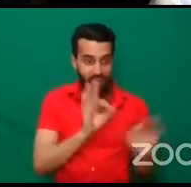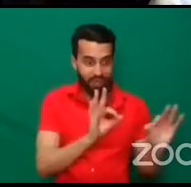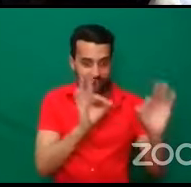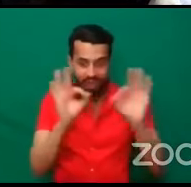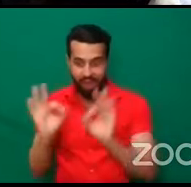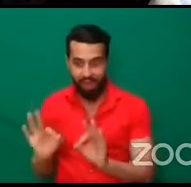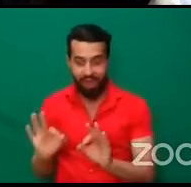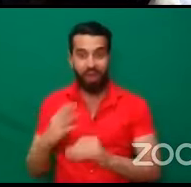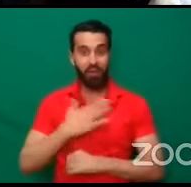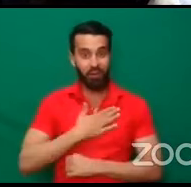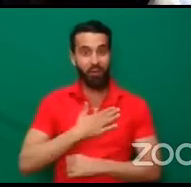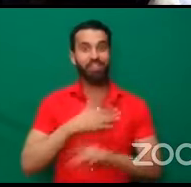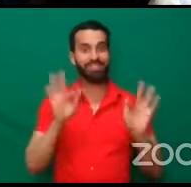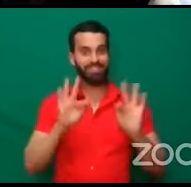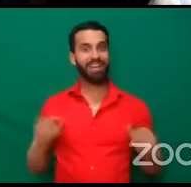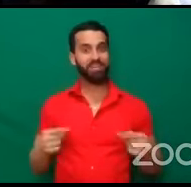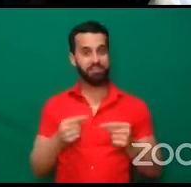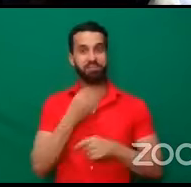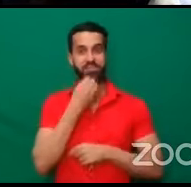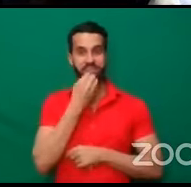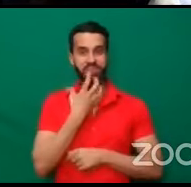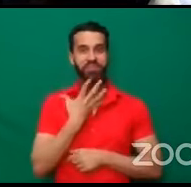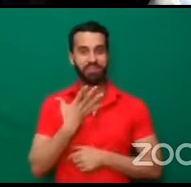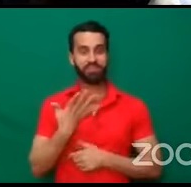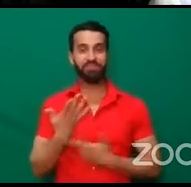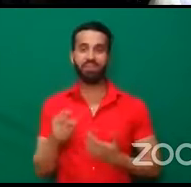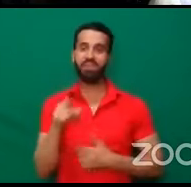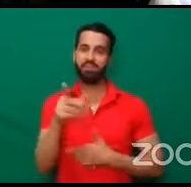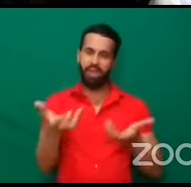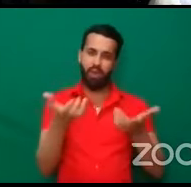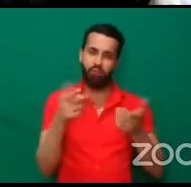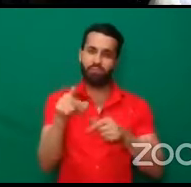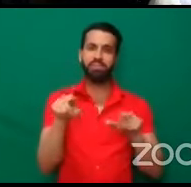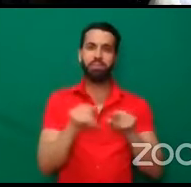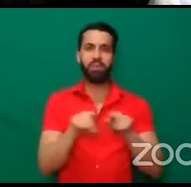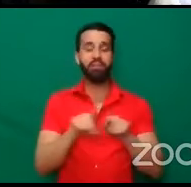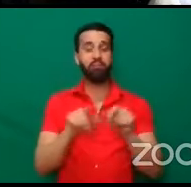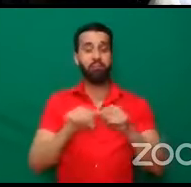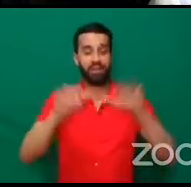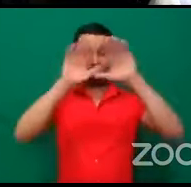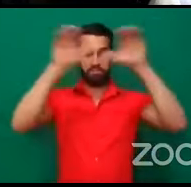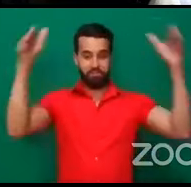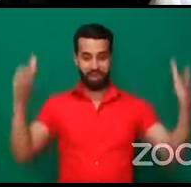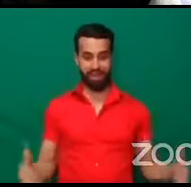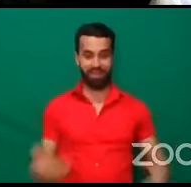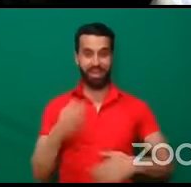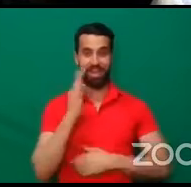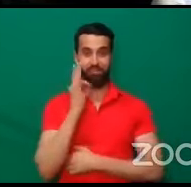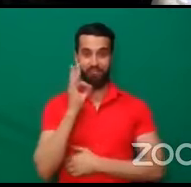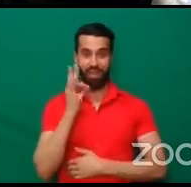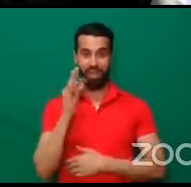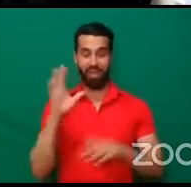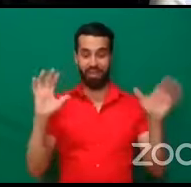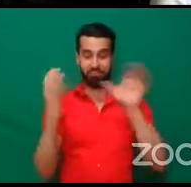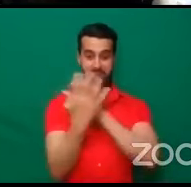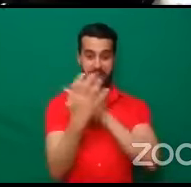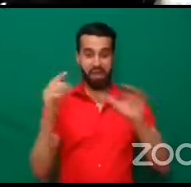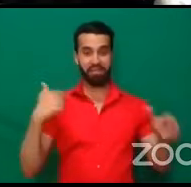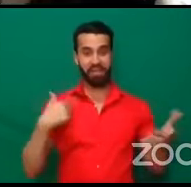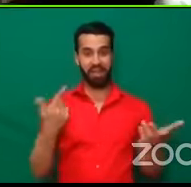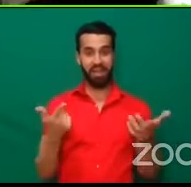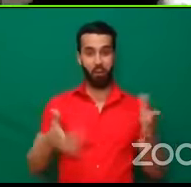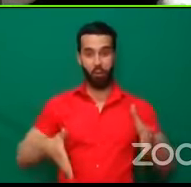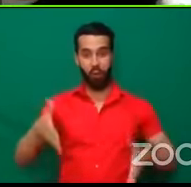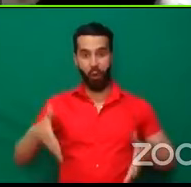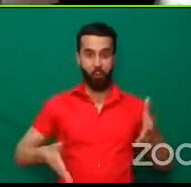importante. E eu queria que você falasse também, porque você faz a Máquina de Café, né? Que é meio Robocop, meio Jaspion. Eu queria dizer